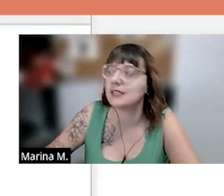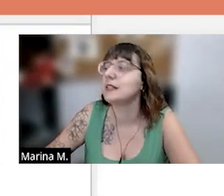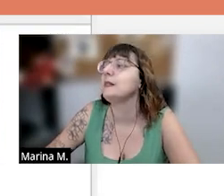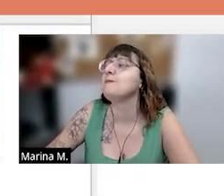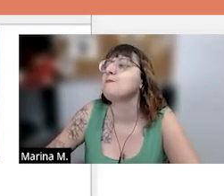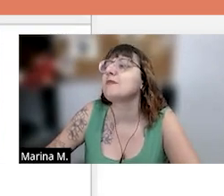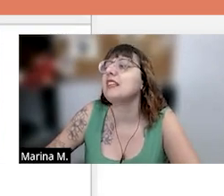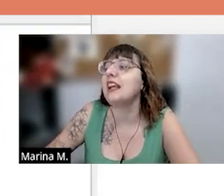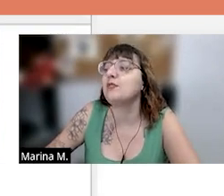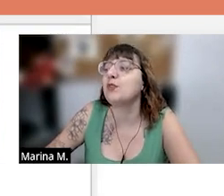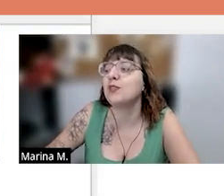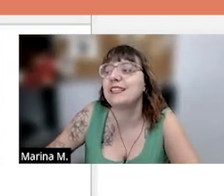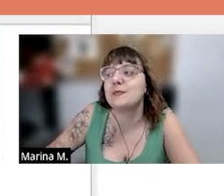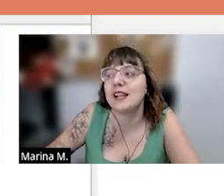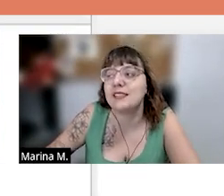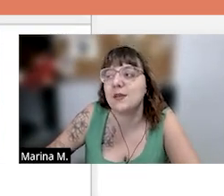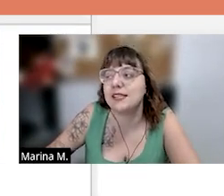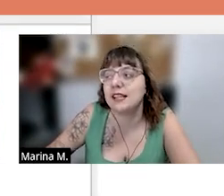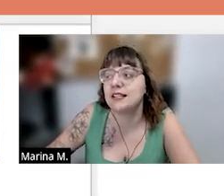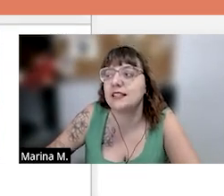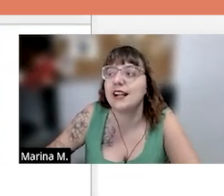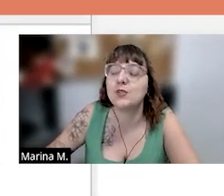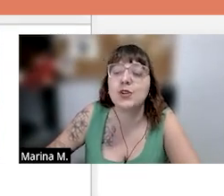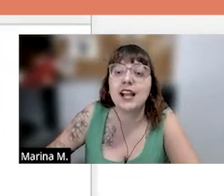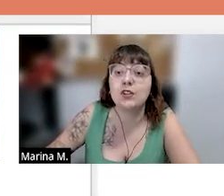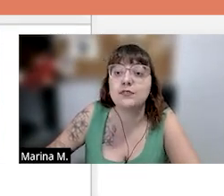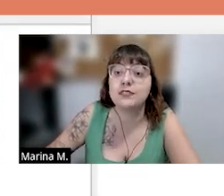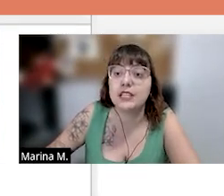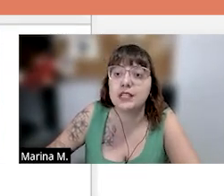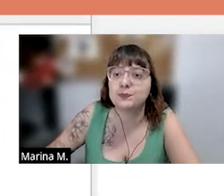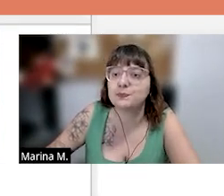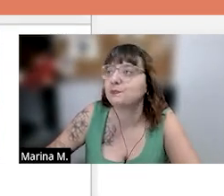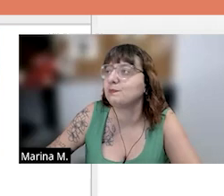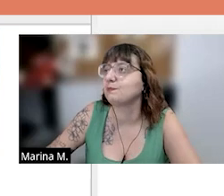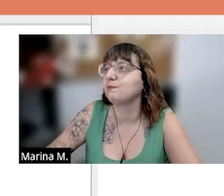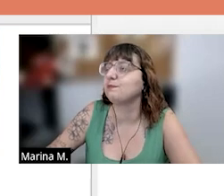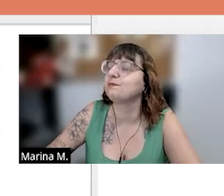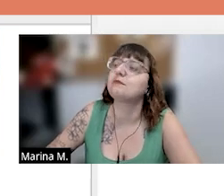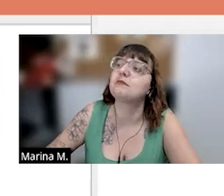camadas. E aí eu vou nesse maisinho à esquerda adicionar nova união.